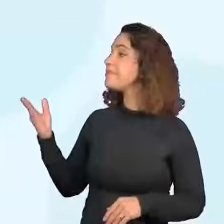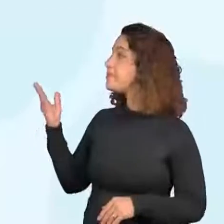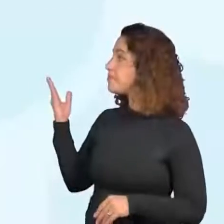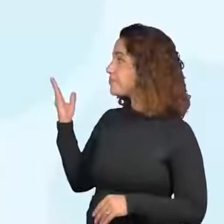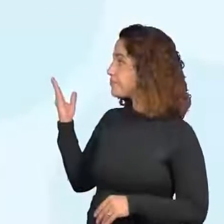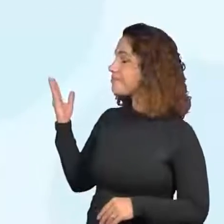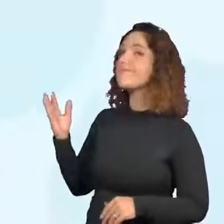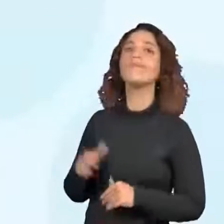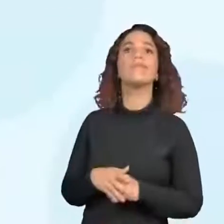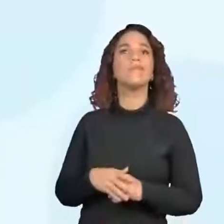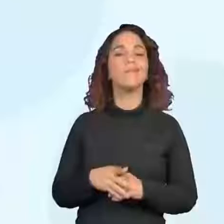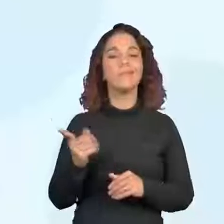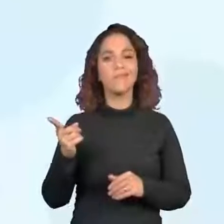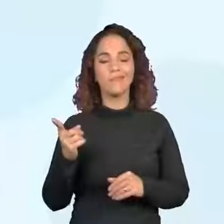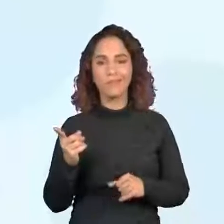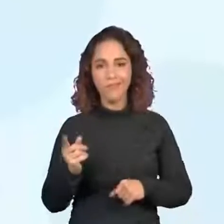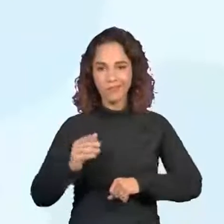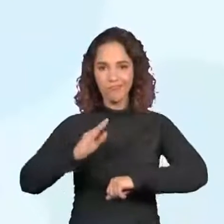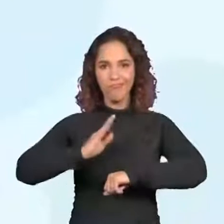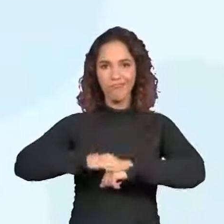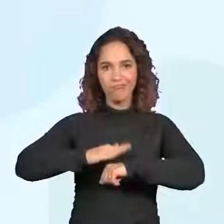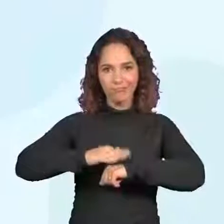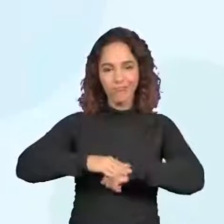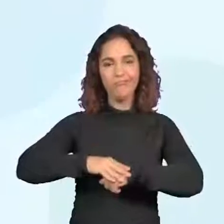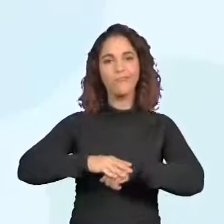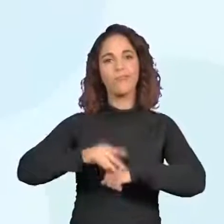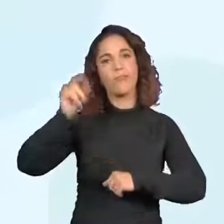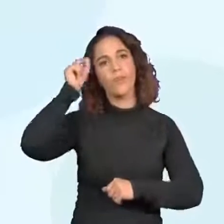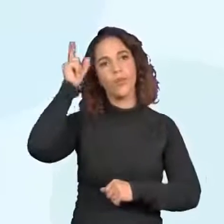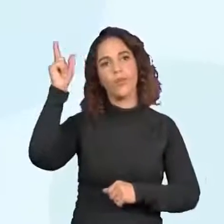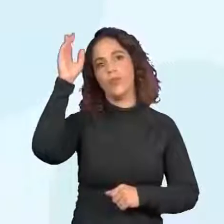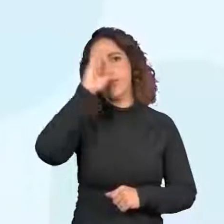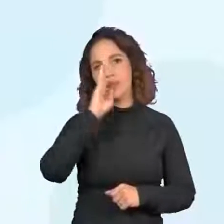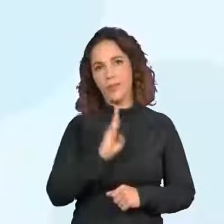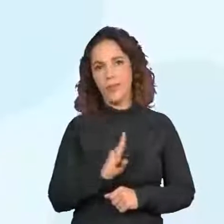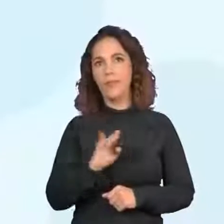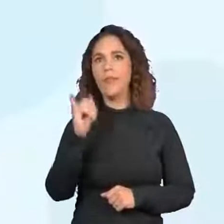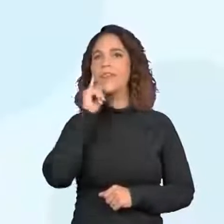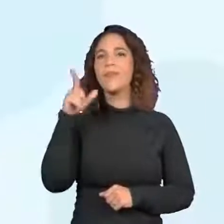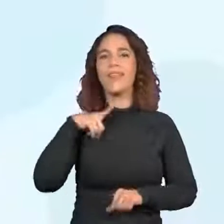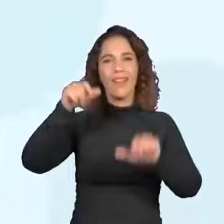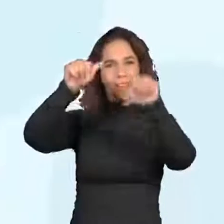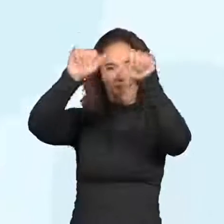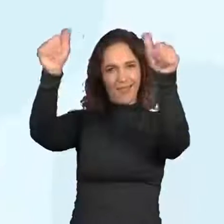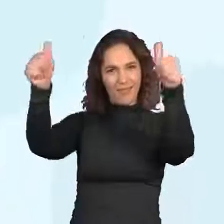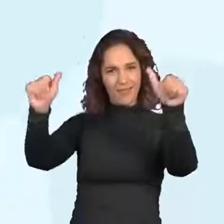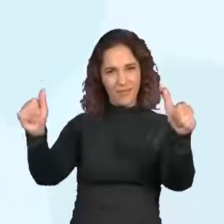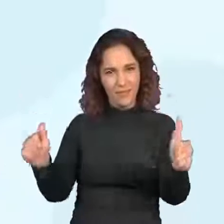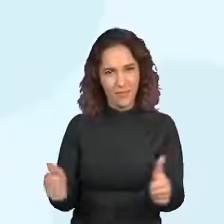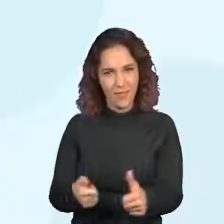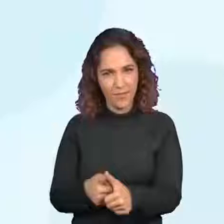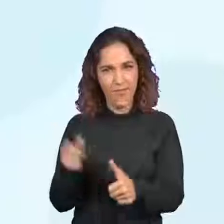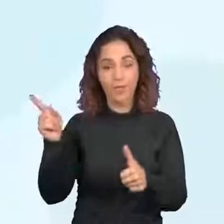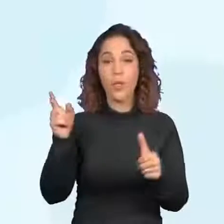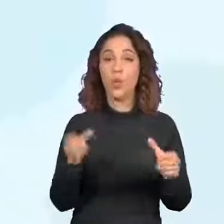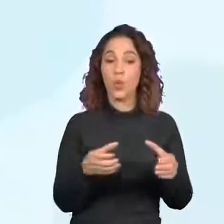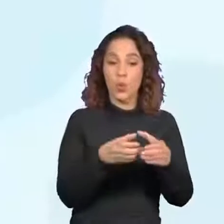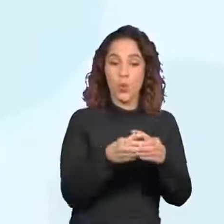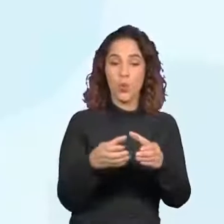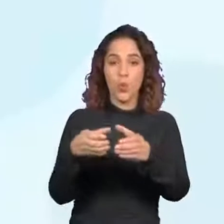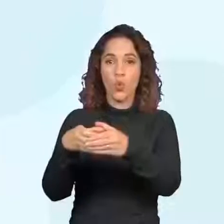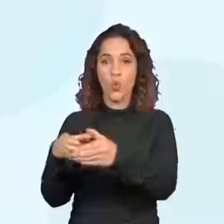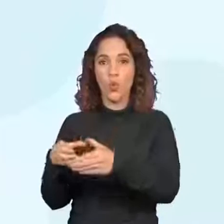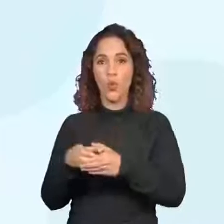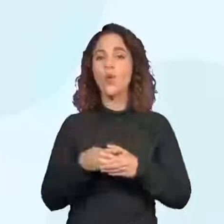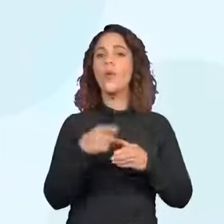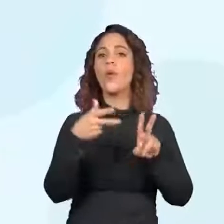Construtores da cultura brasileira. Esse slide com relação a mapas, tanto a questão dos grupos indígenas pelo